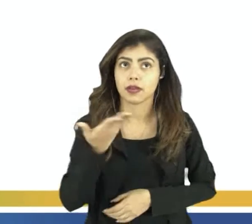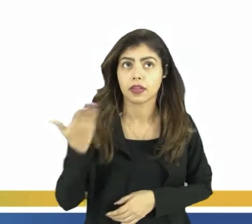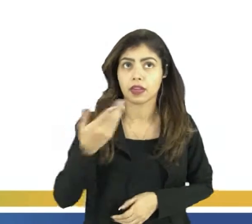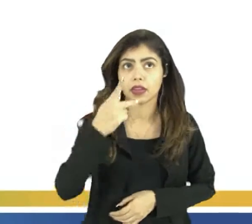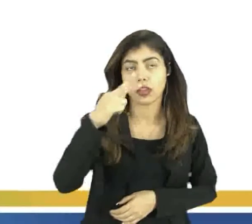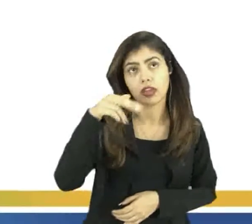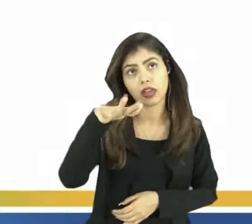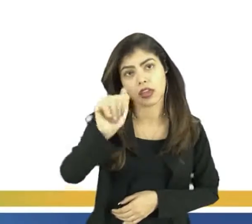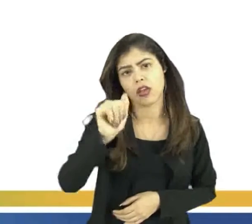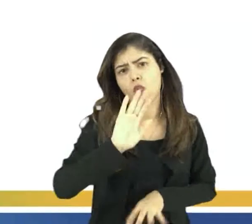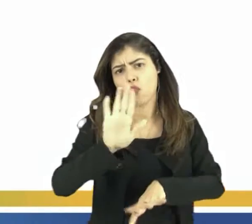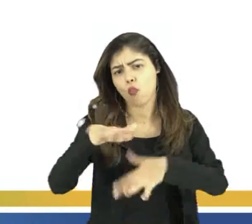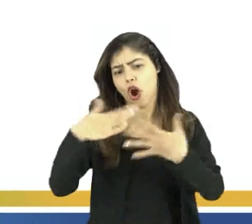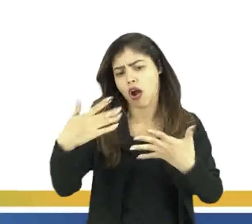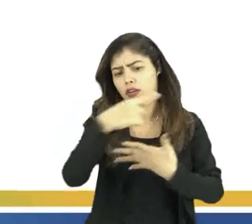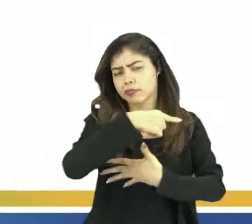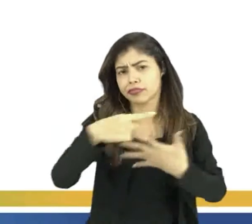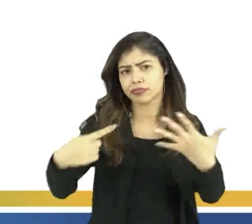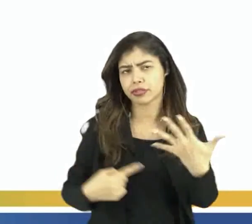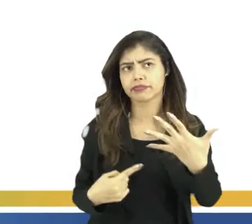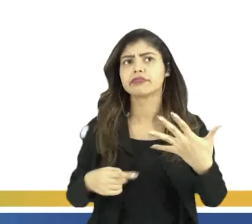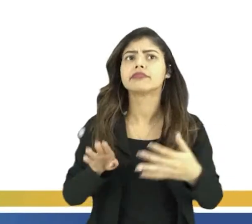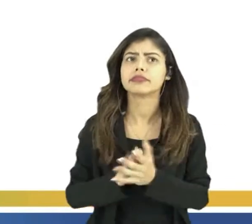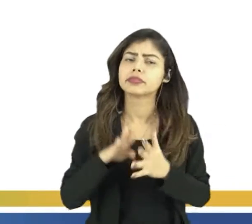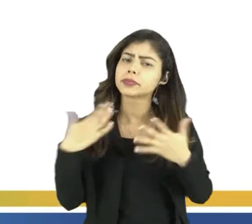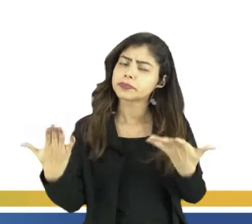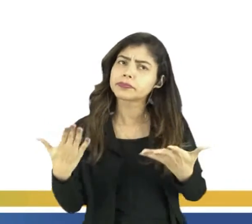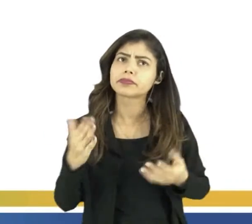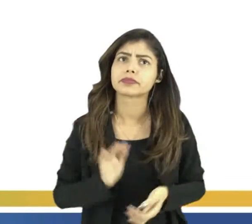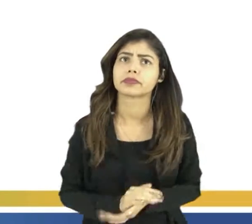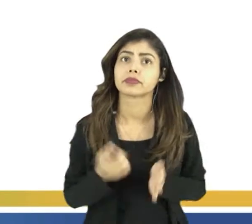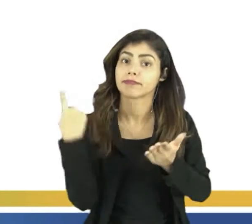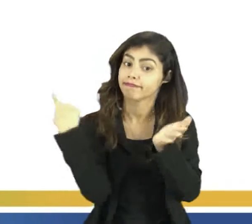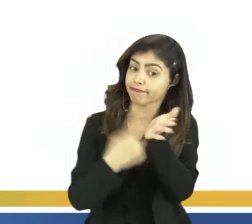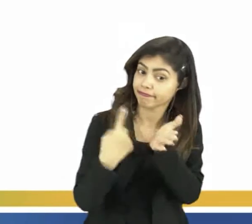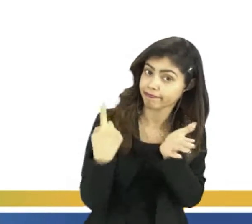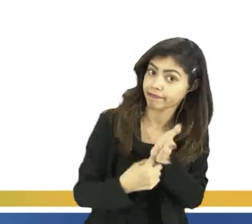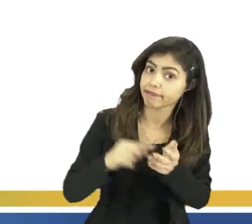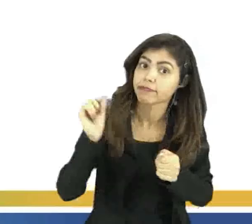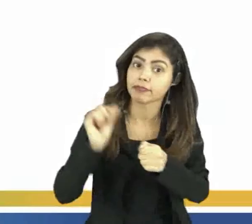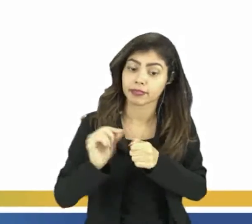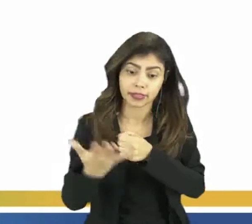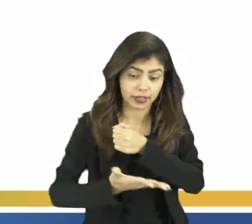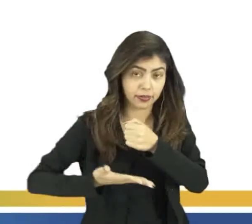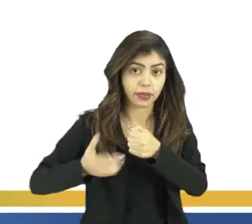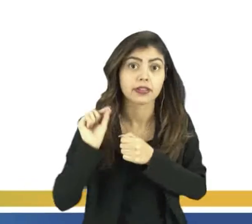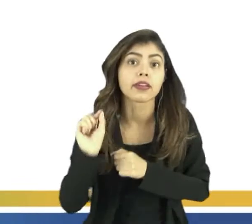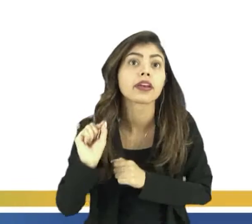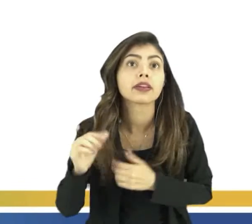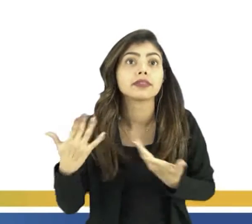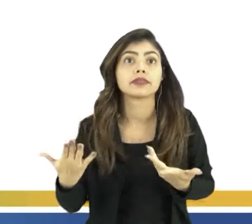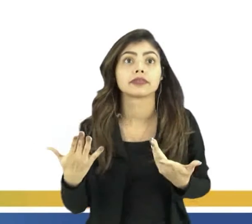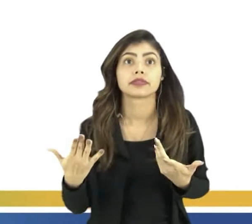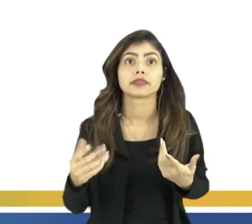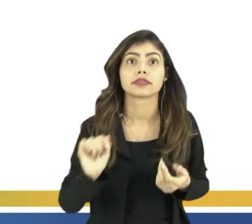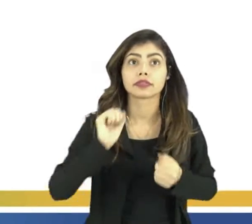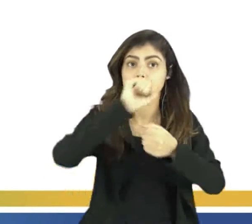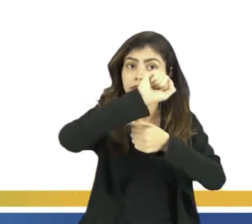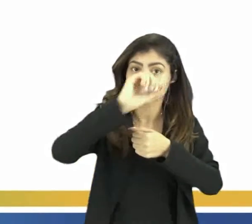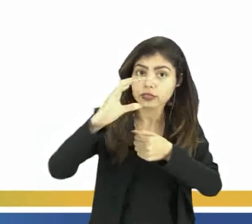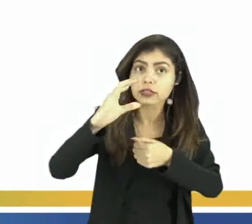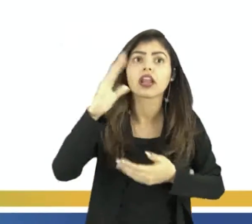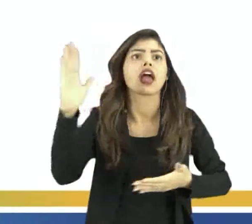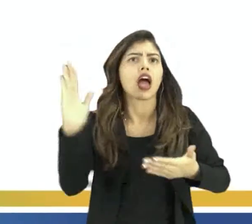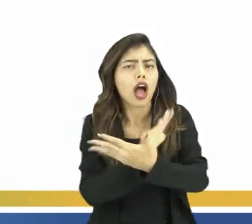prisma, quais são os tipos, e quais são elas. De acordo com o formato das bases, os prismas são